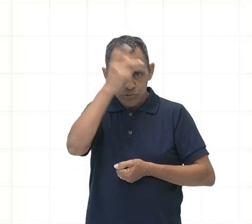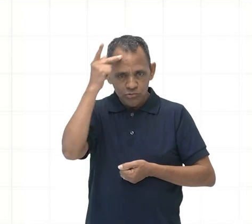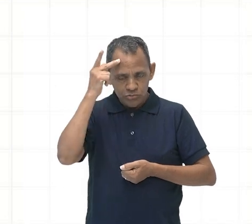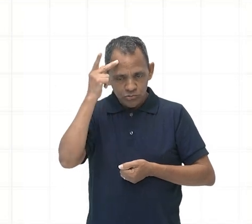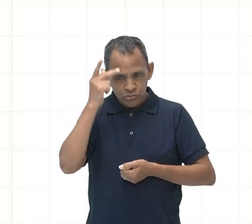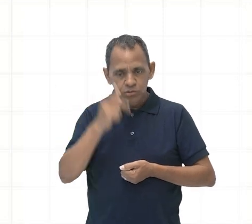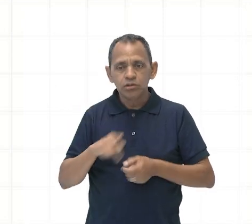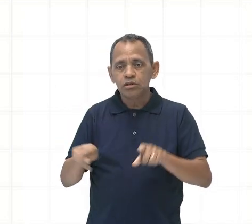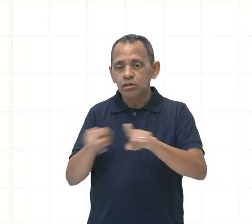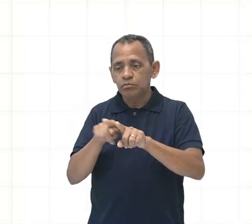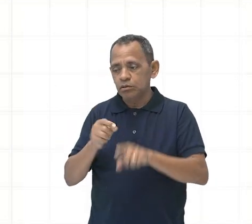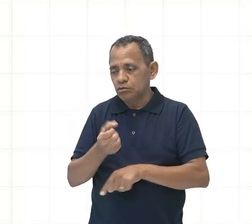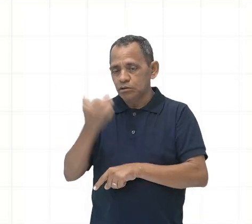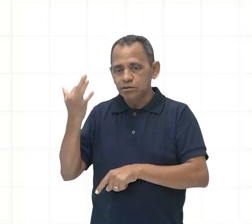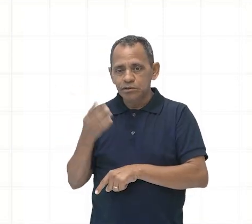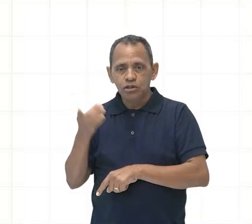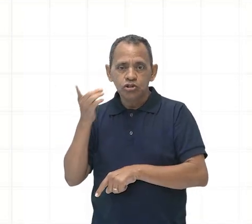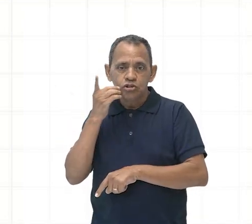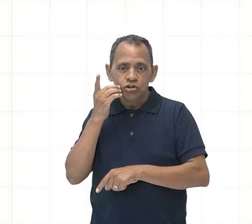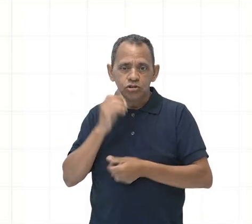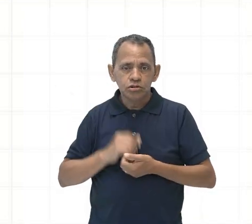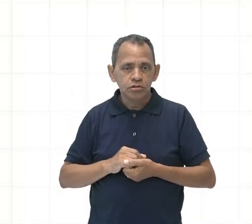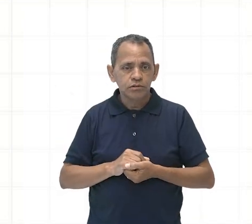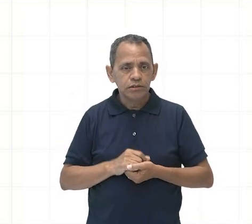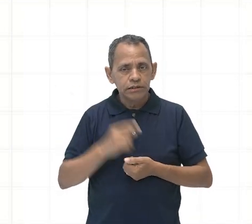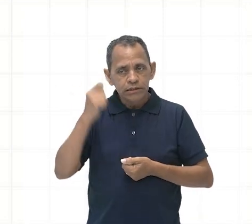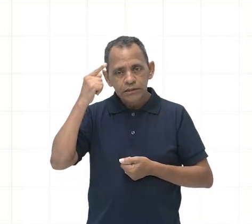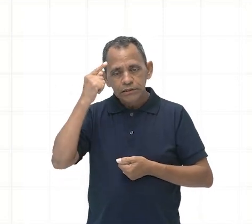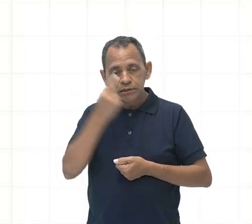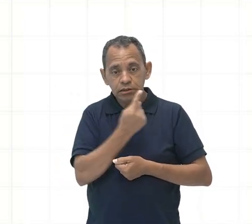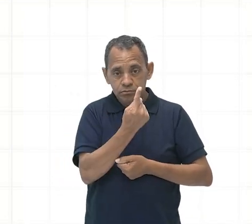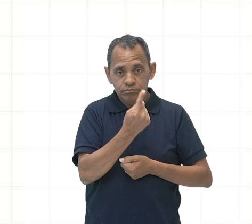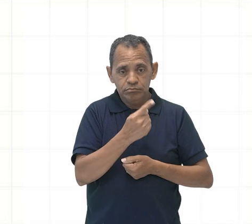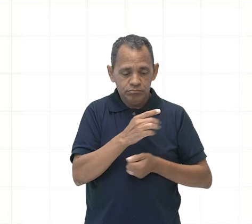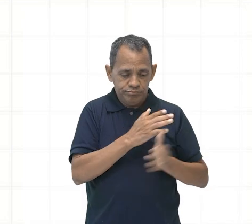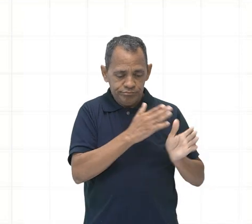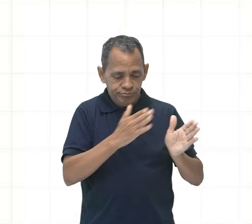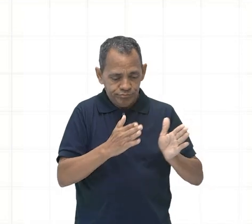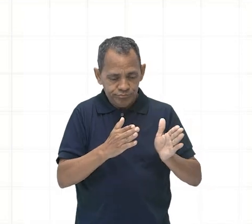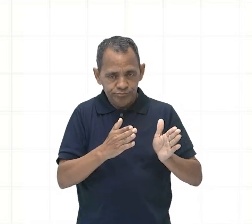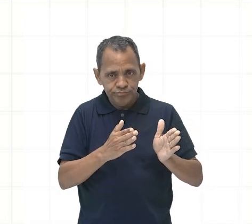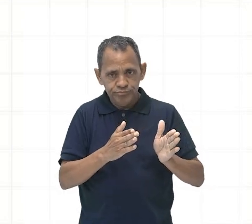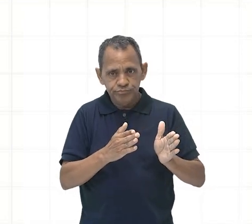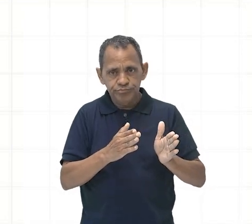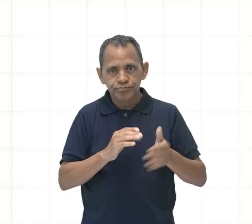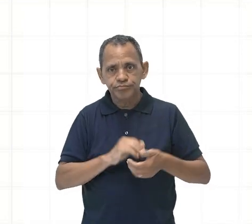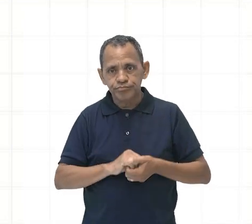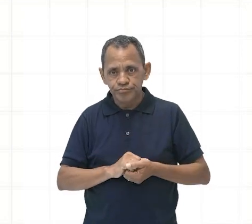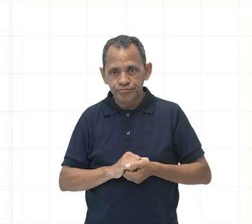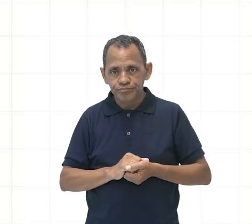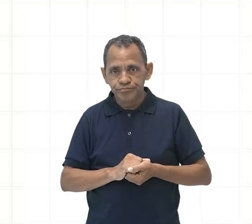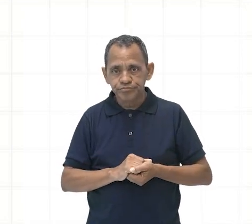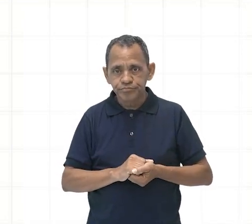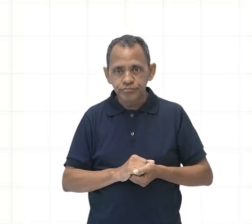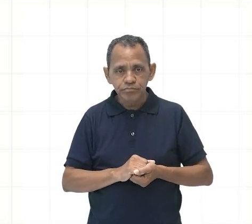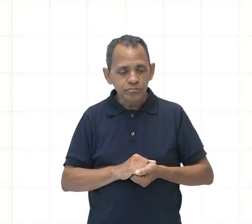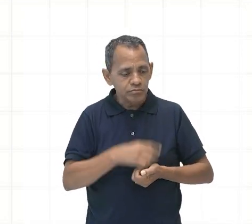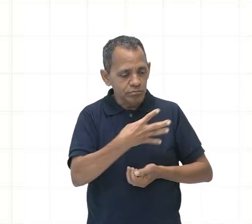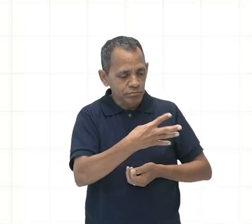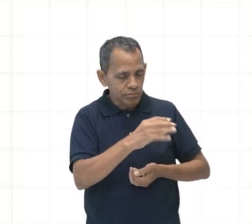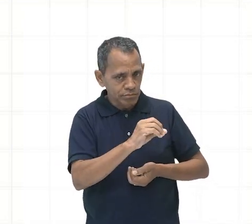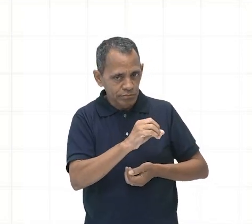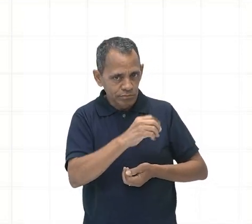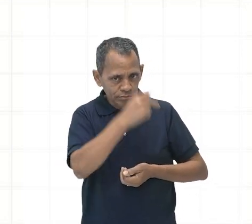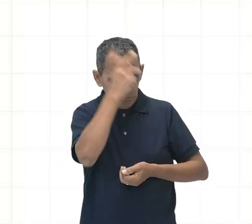de dias. Qual é a nossa primeira ideia? A nossa primeira ideia é a seguinte, ó, 40